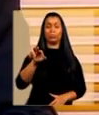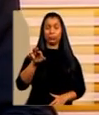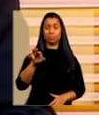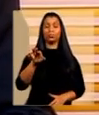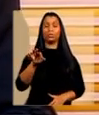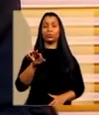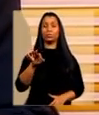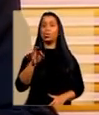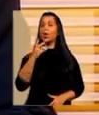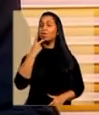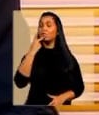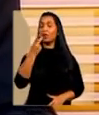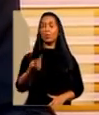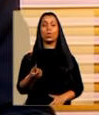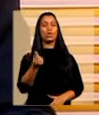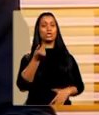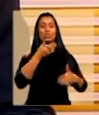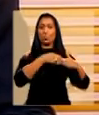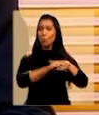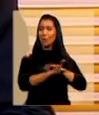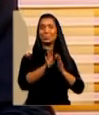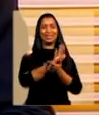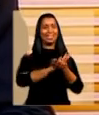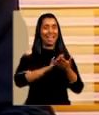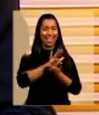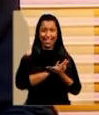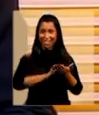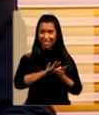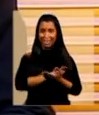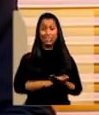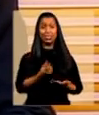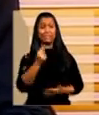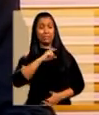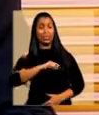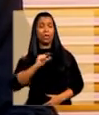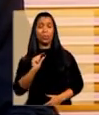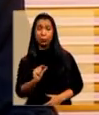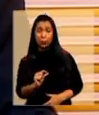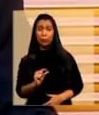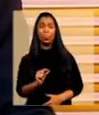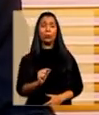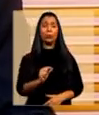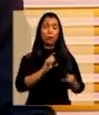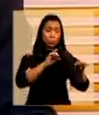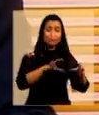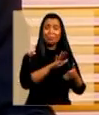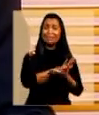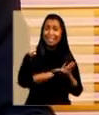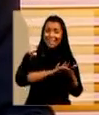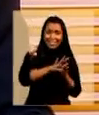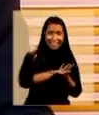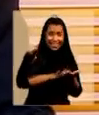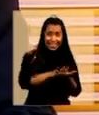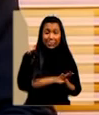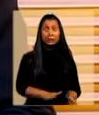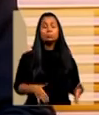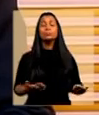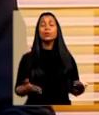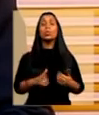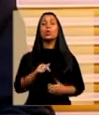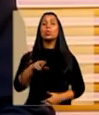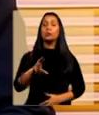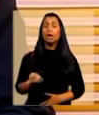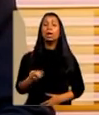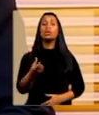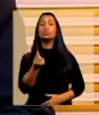75% declarou que não guardou nada por conta de salário muito baixo ou que não sobra nada no final do mês.